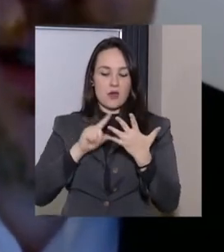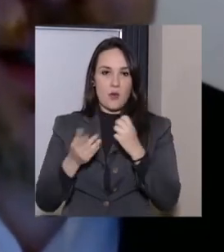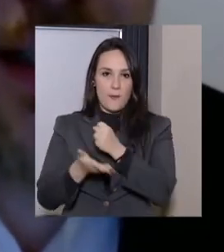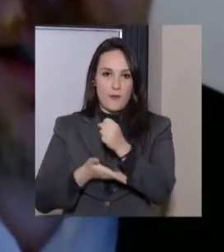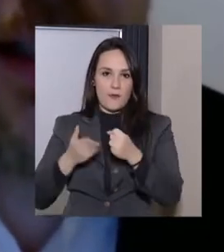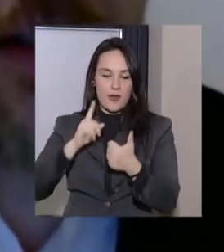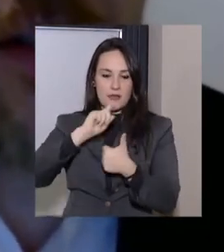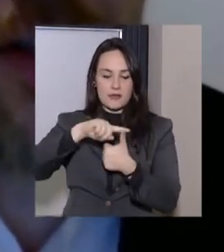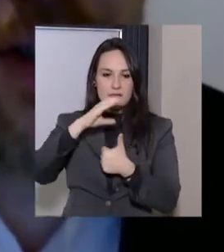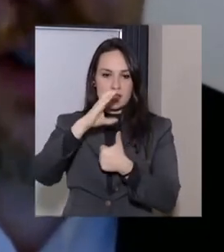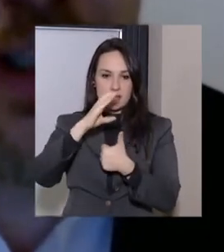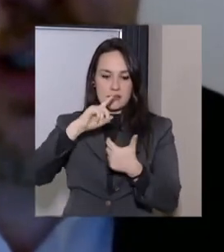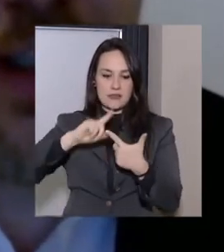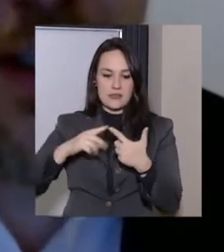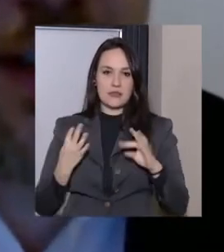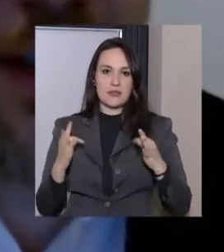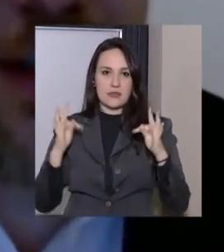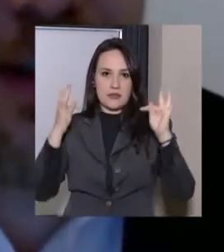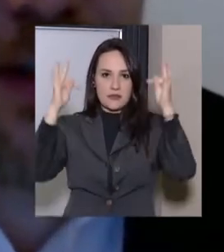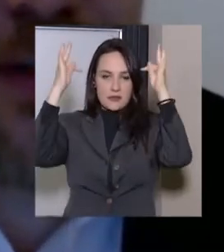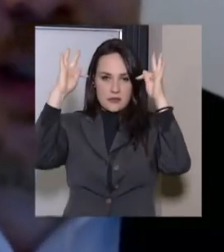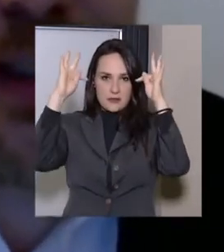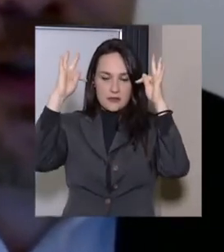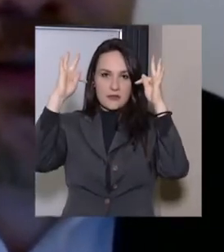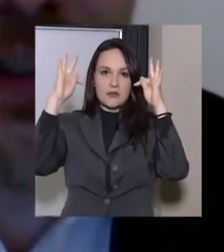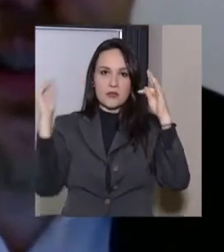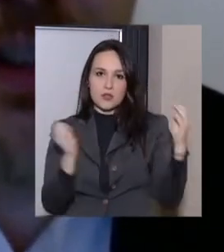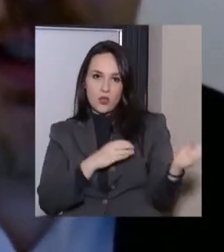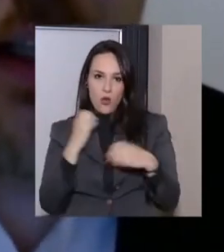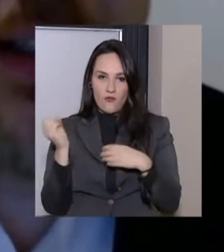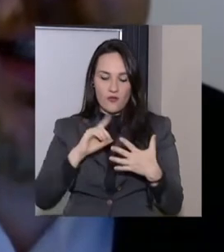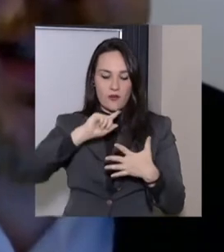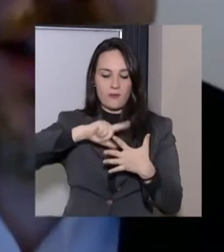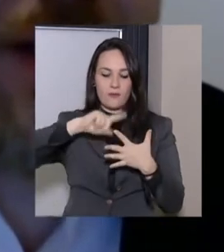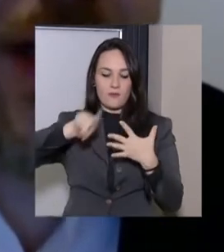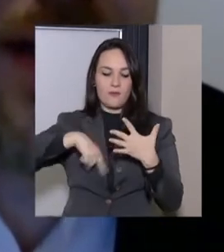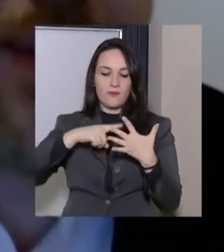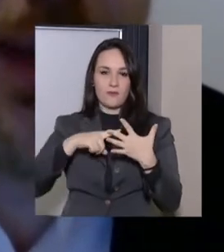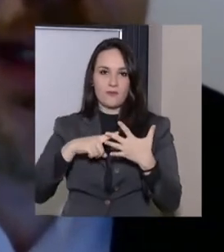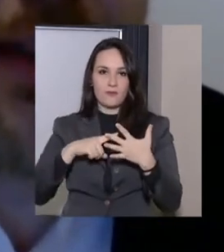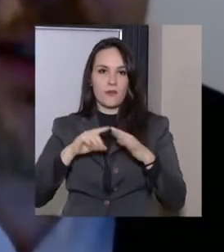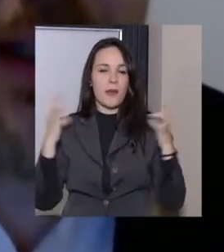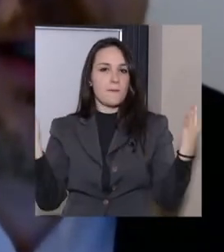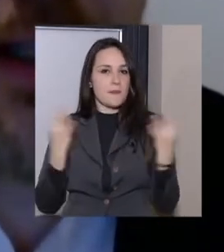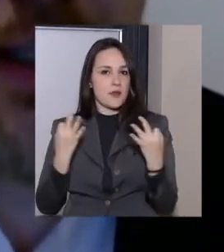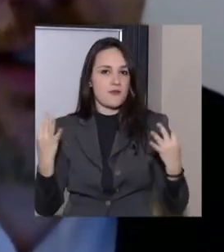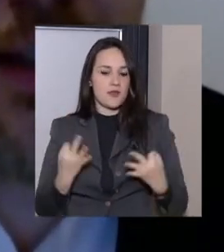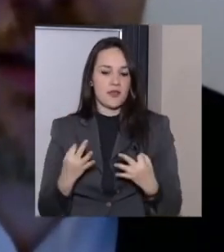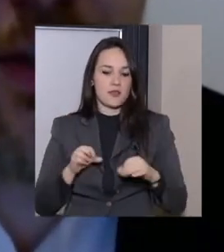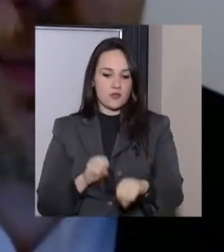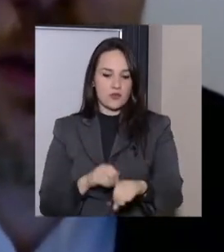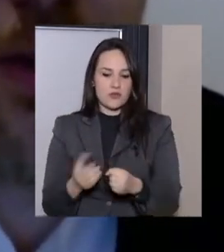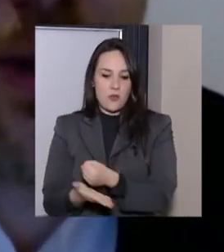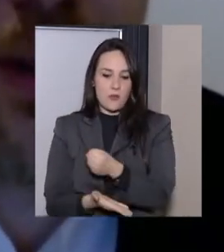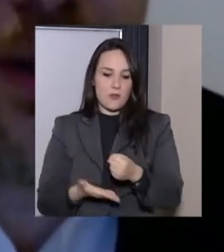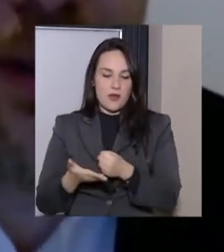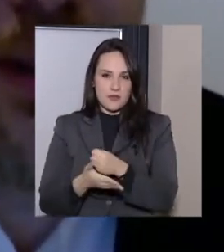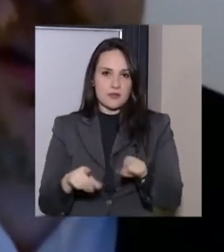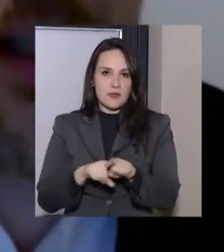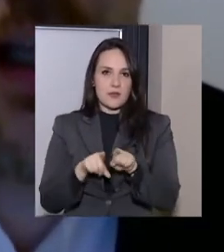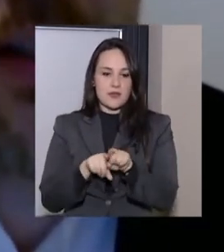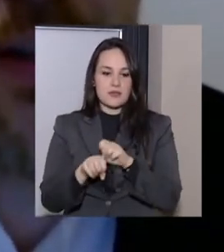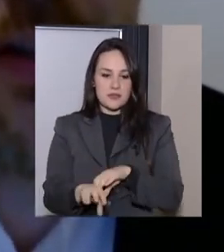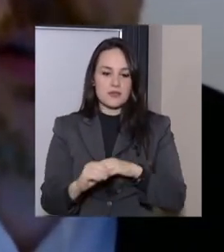da ciência, da tecnologia e inovação, da excelência em educação básica e ensino superior,